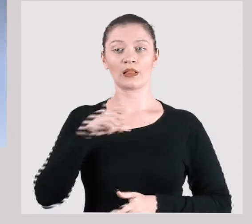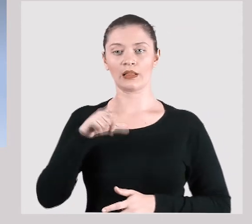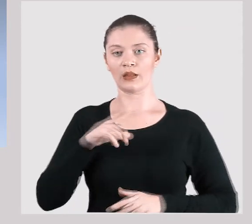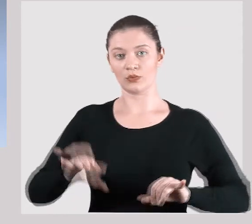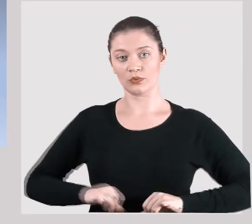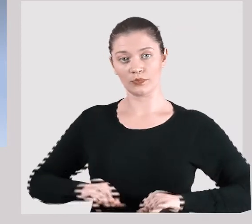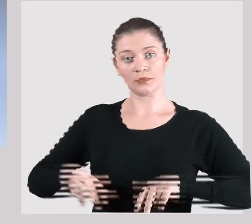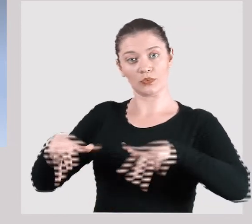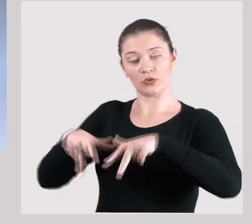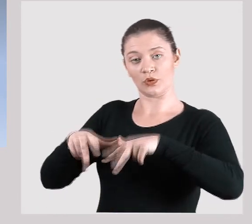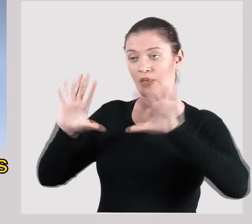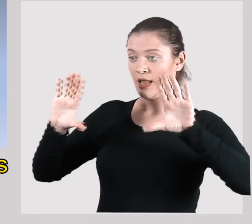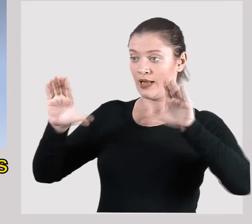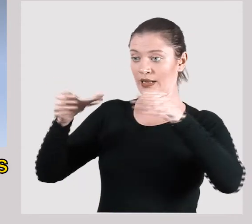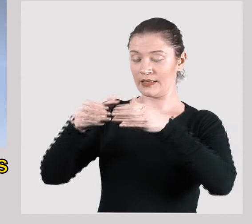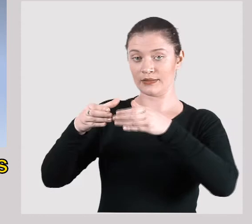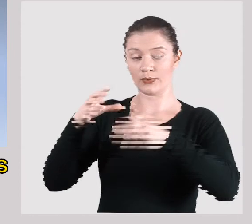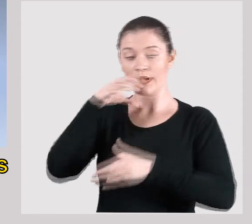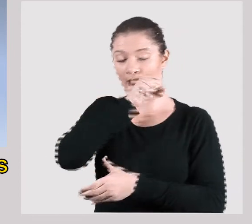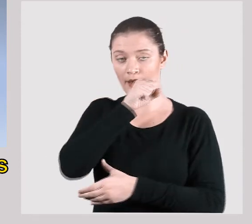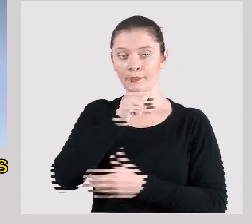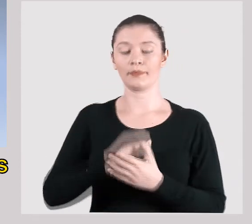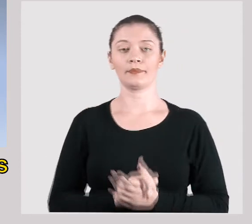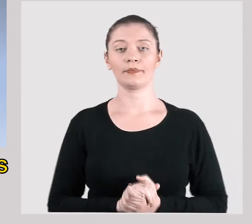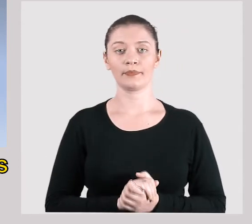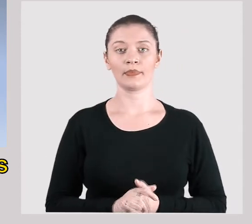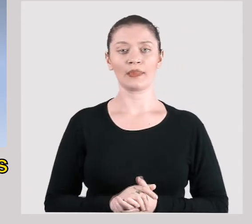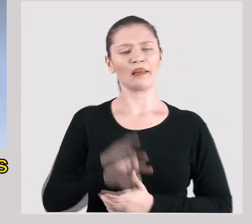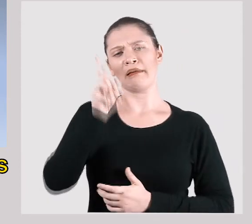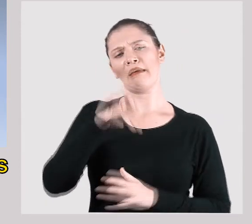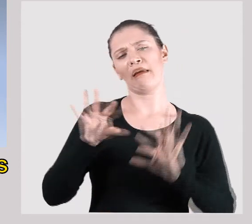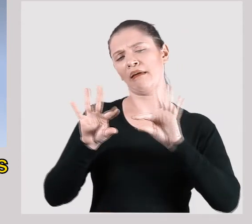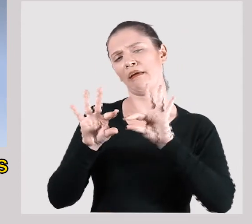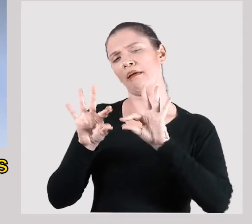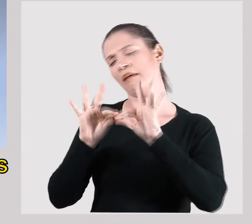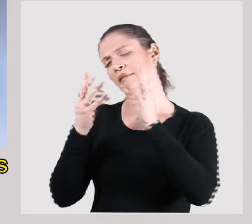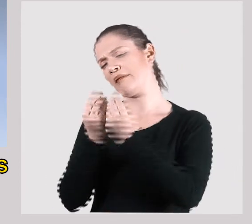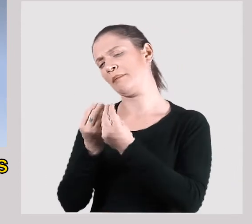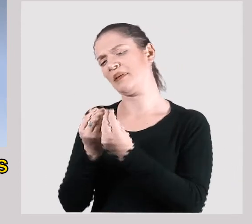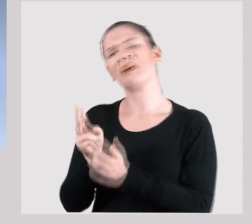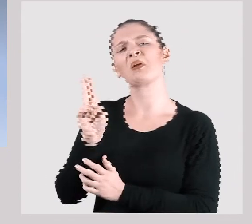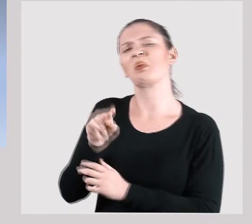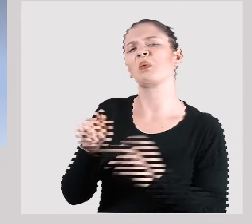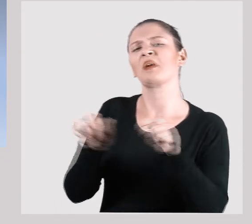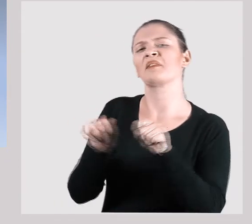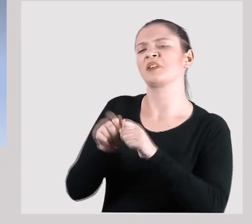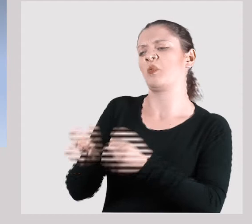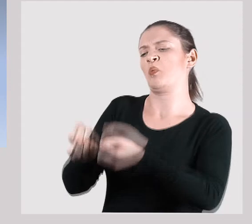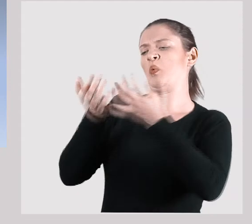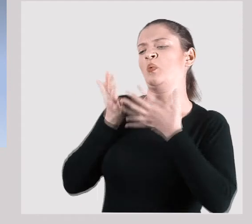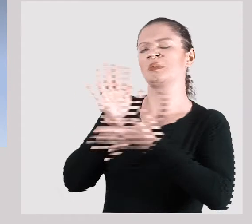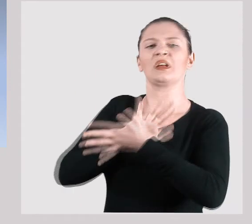que é outra categoria, que é os pais falando assim que os filhos, né, nunca fizeram relato nenhum